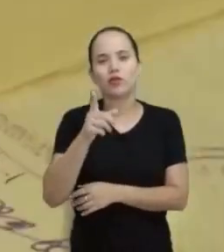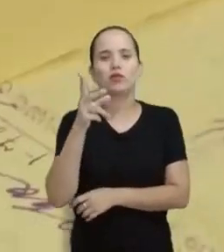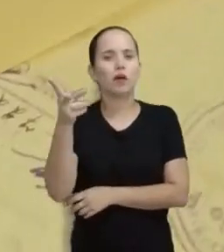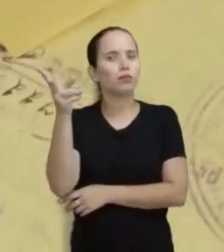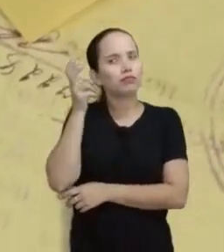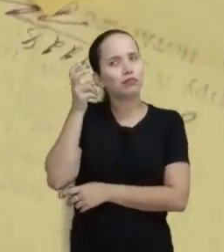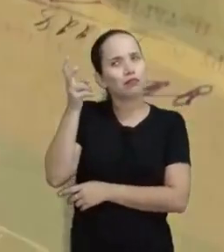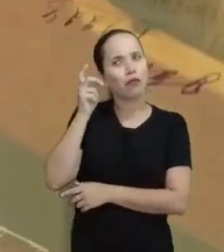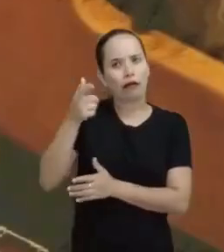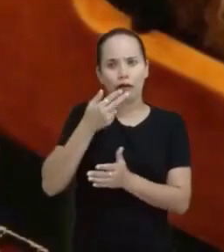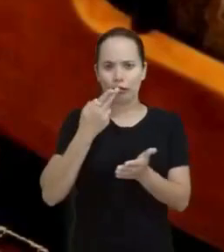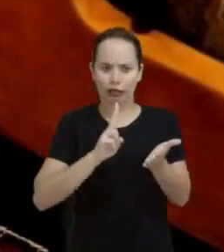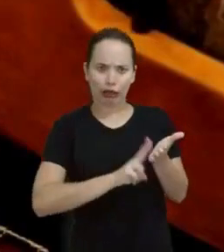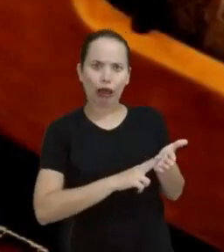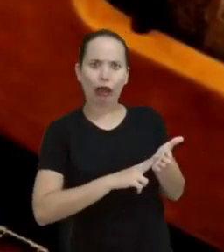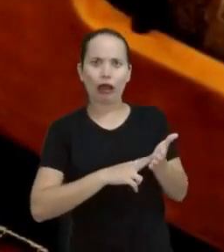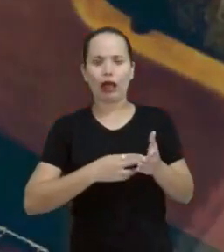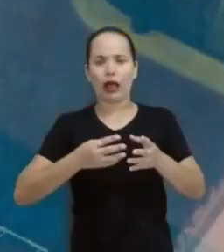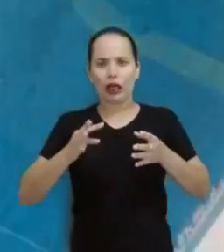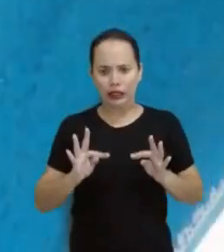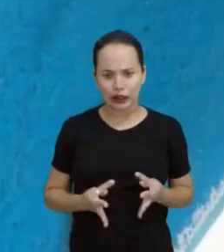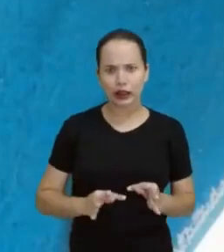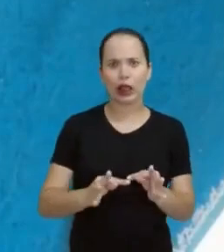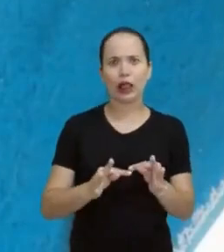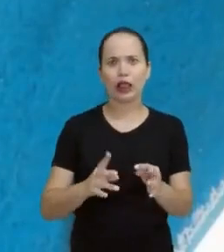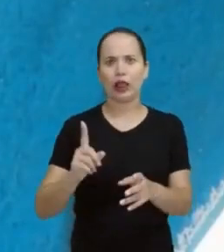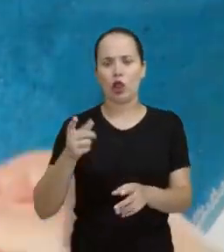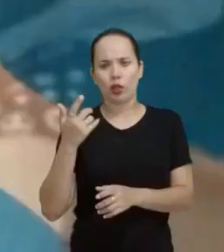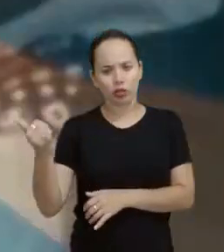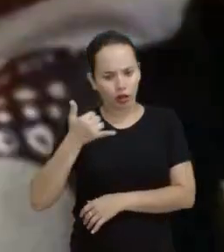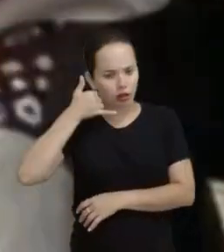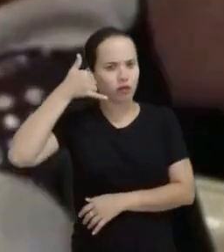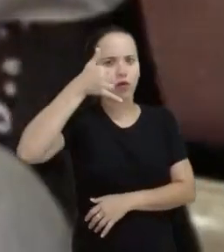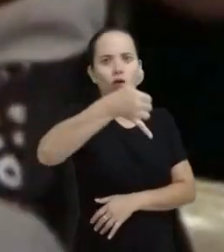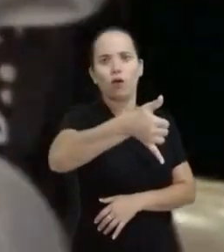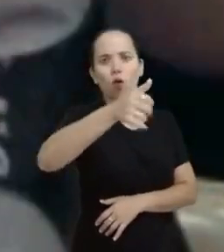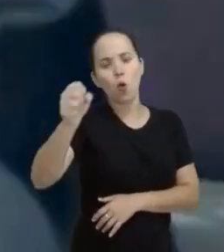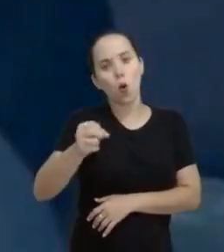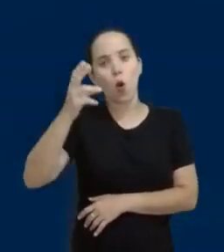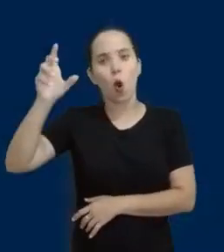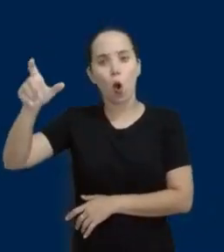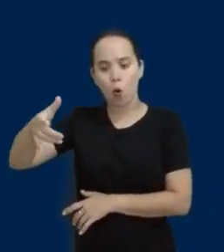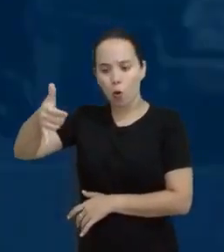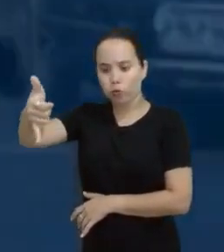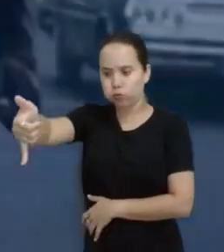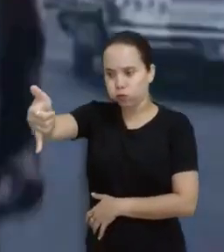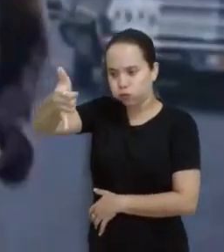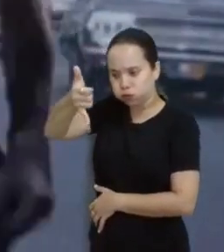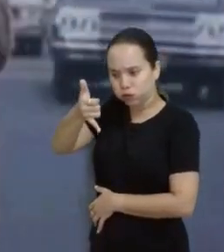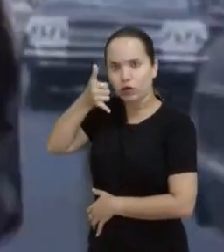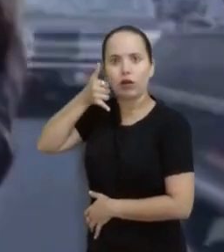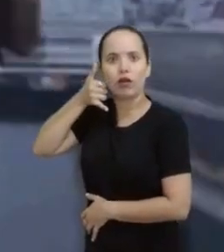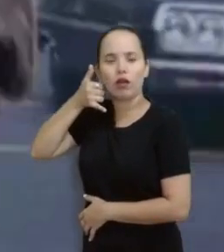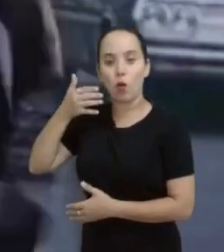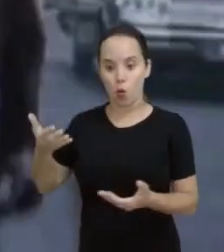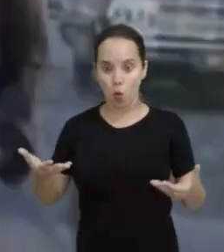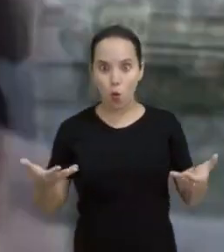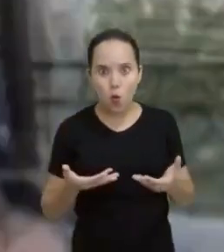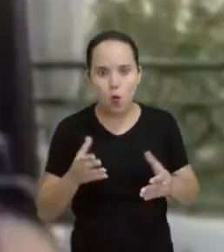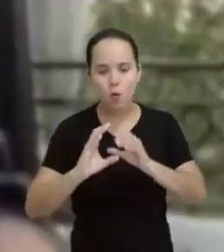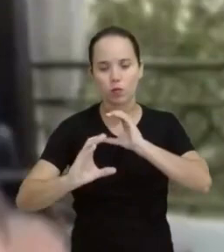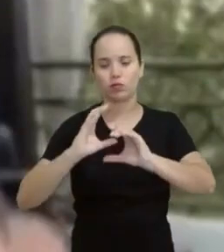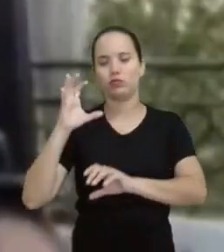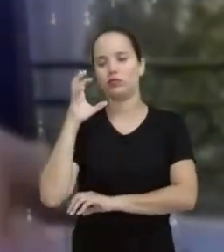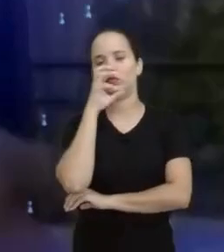meio de cartas, telegrama, telefone fixo ou orelhão. Hoje em dia, a comunicação é muito mais rápida,